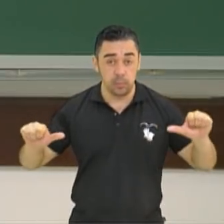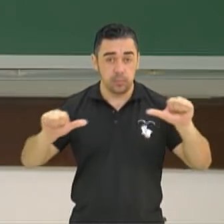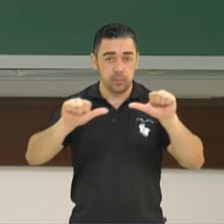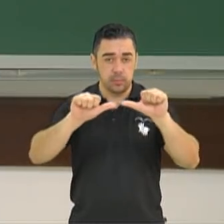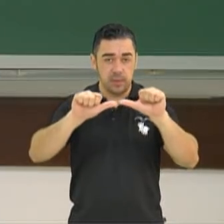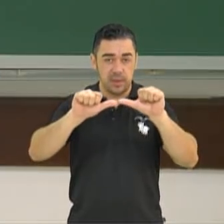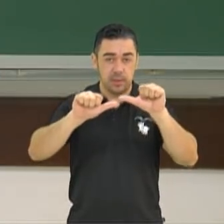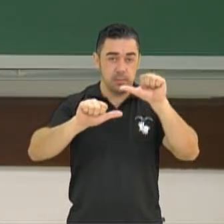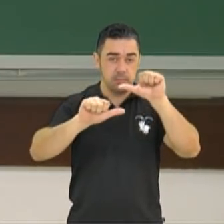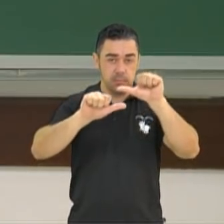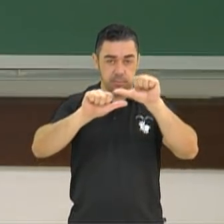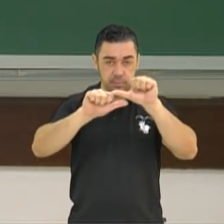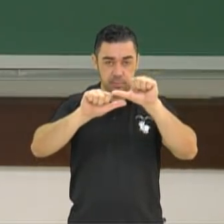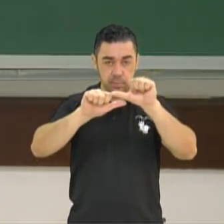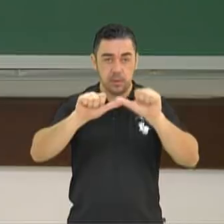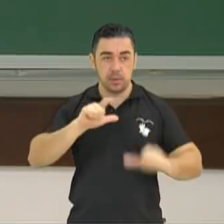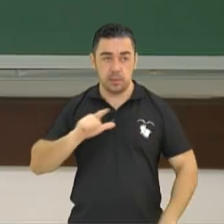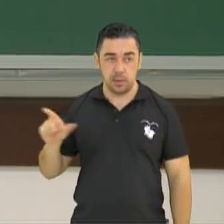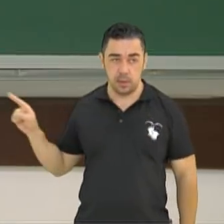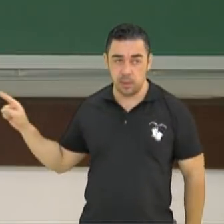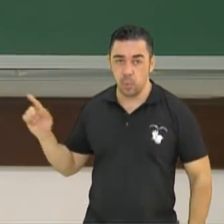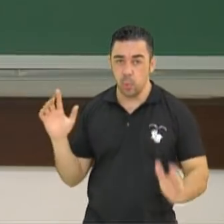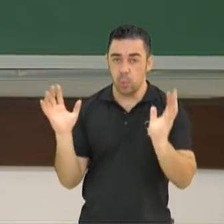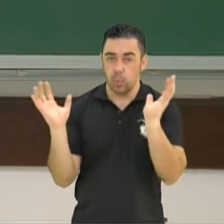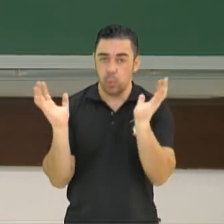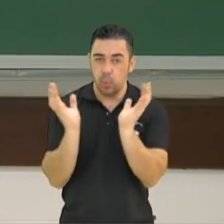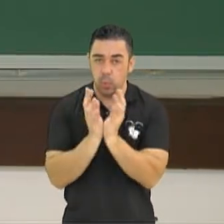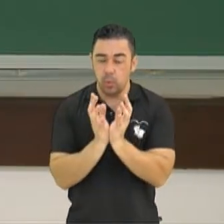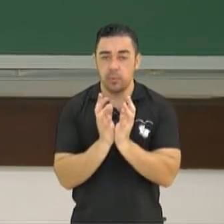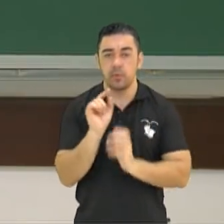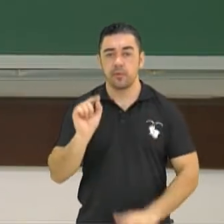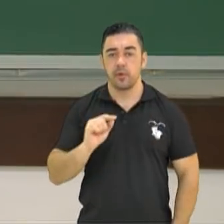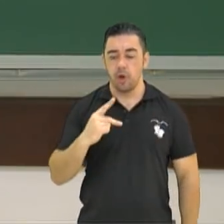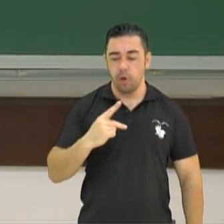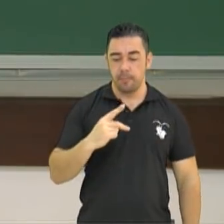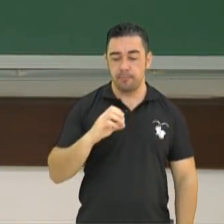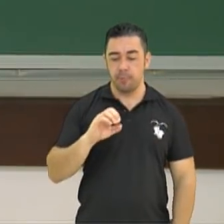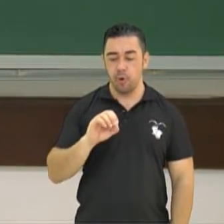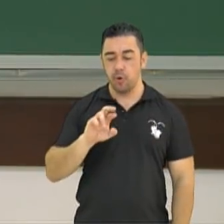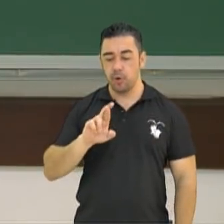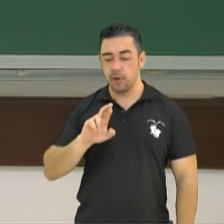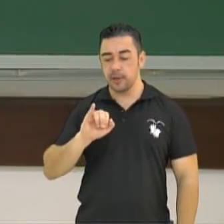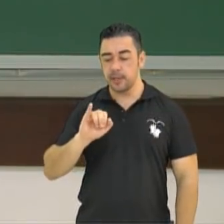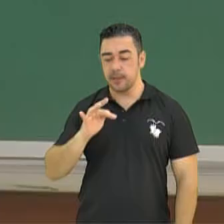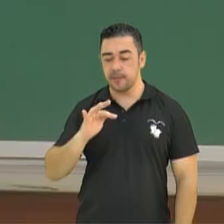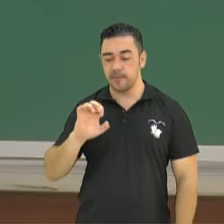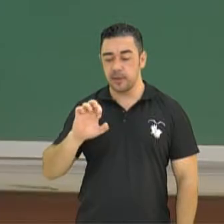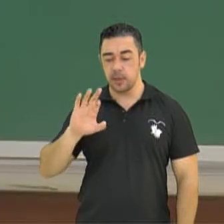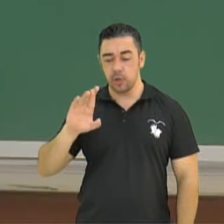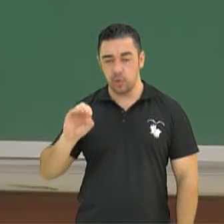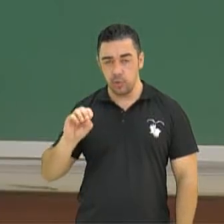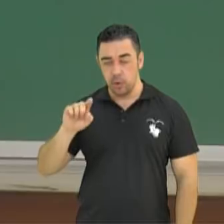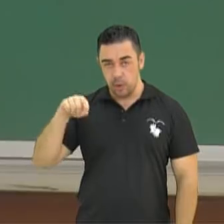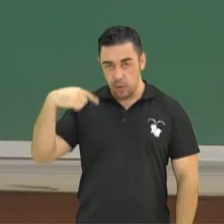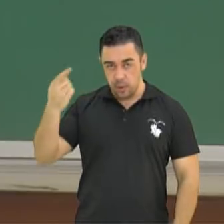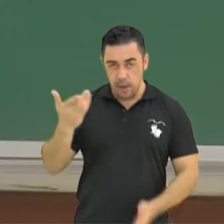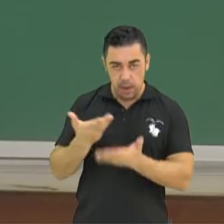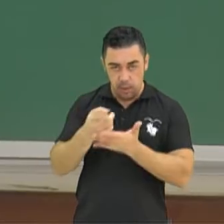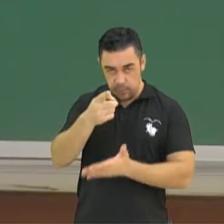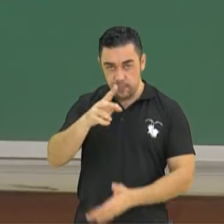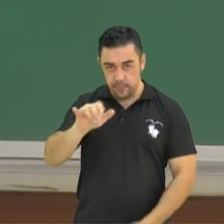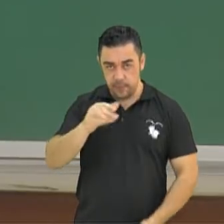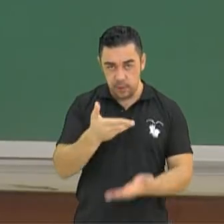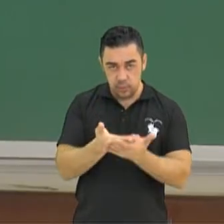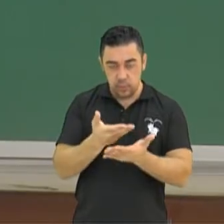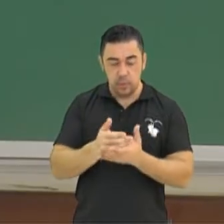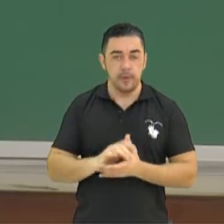dos animais assimétricos, eu tenho esse grupo aqui, que é o grupo dos poríferos, que é o grupo que você vai estudar na aula que vem com a professora Carol, tá?